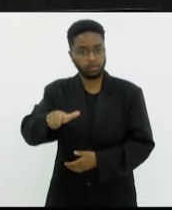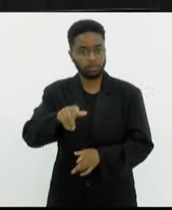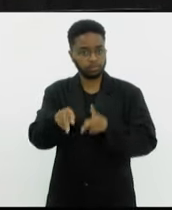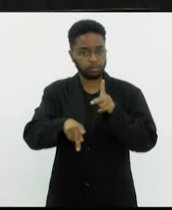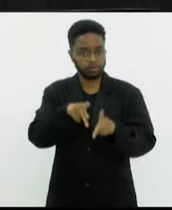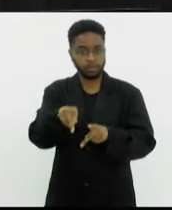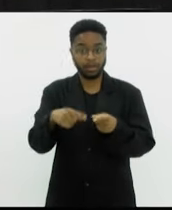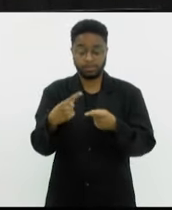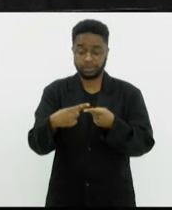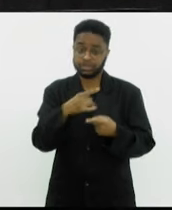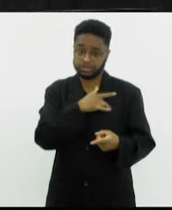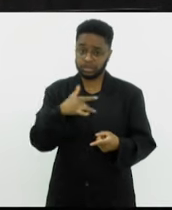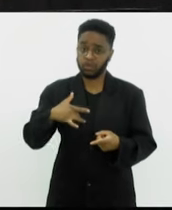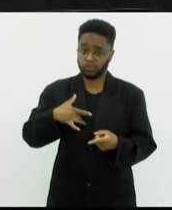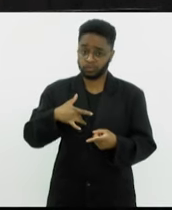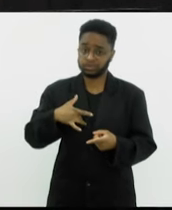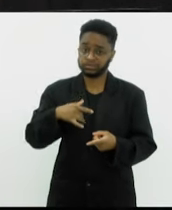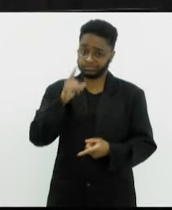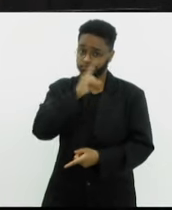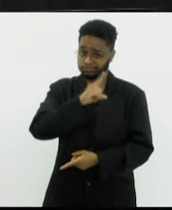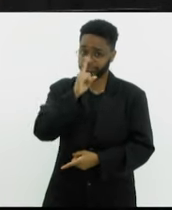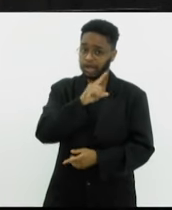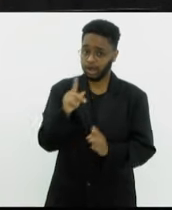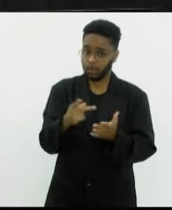que a saúde deixa muito a desejar,